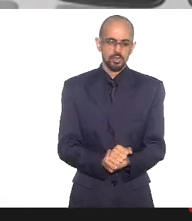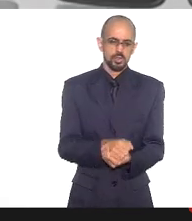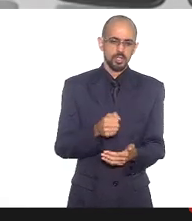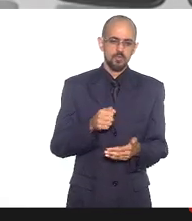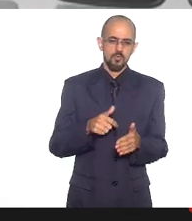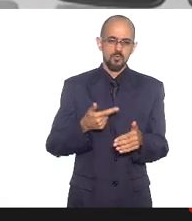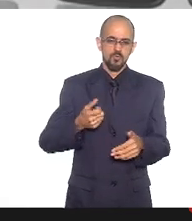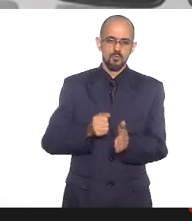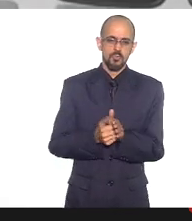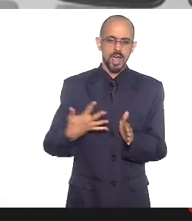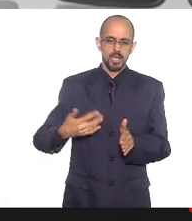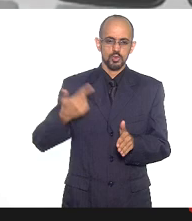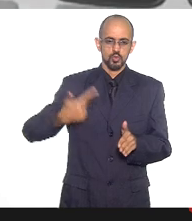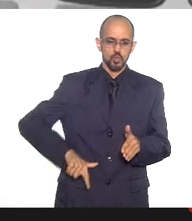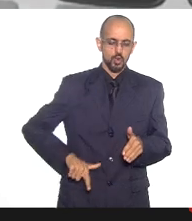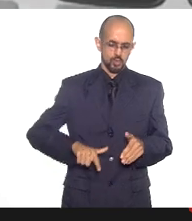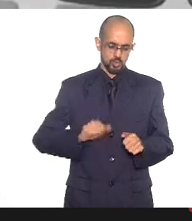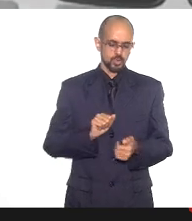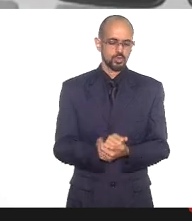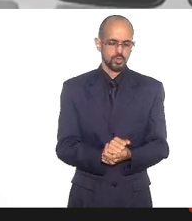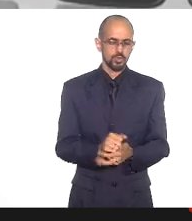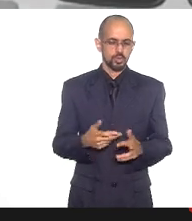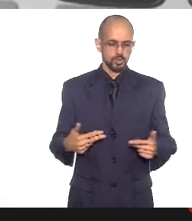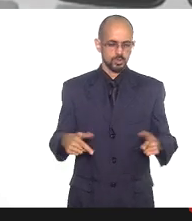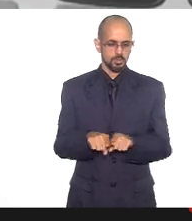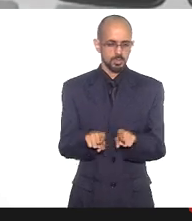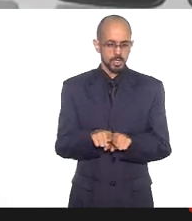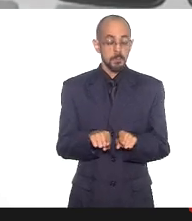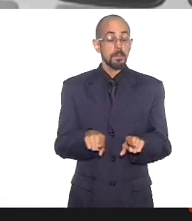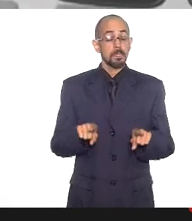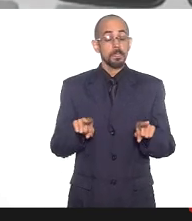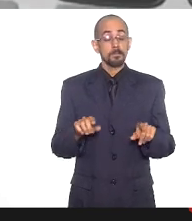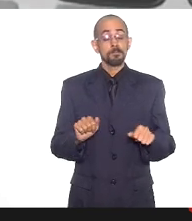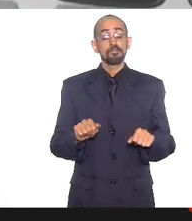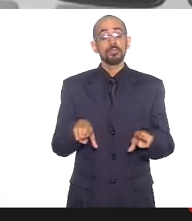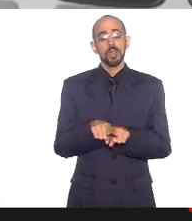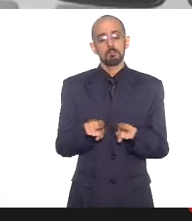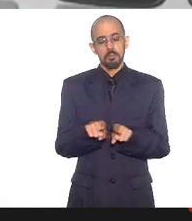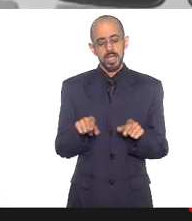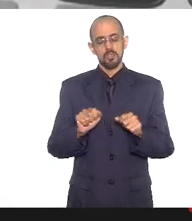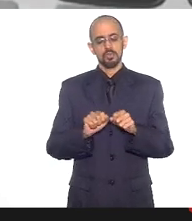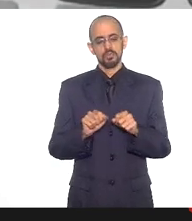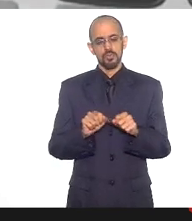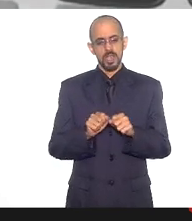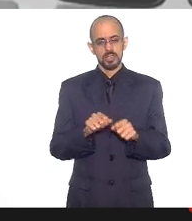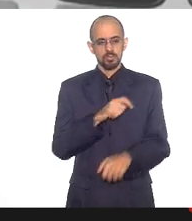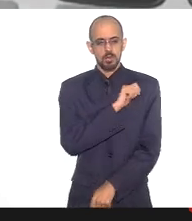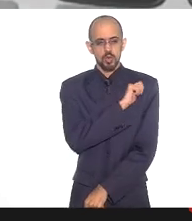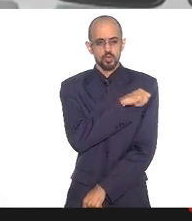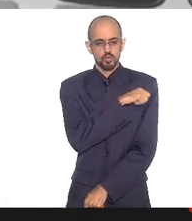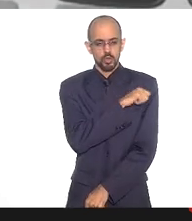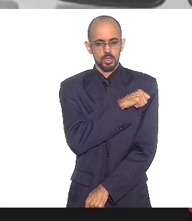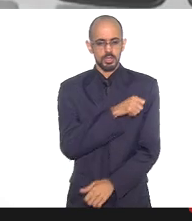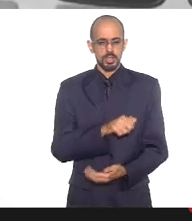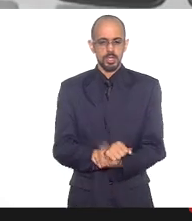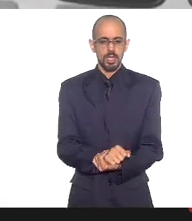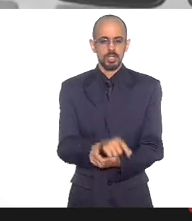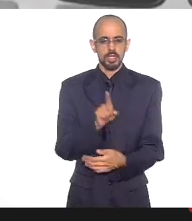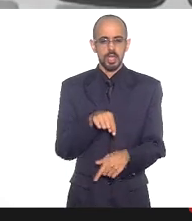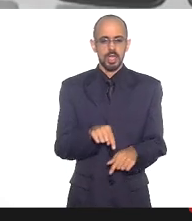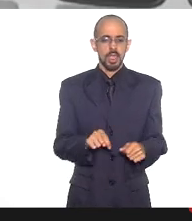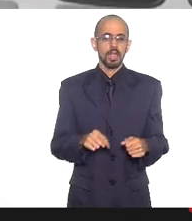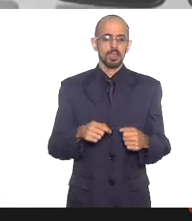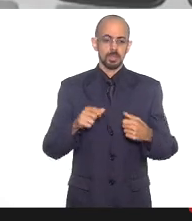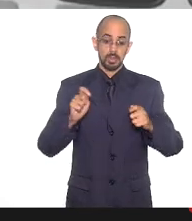e derivações. Não obstante, é feita uma auditoria, como já explicado, eu acho que Petrogal e Shell podem detalhar um